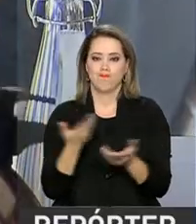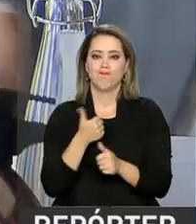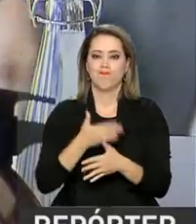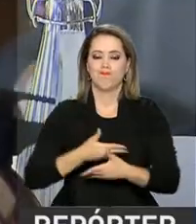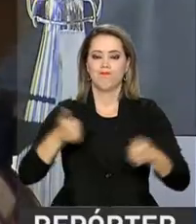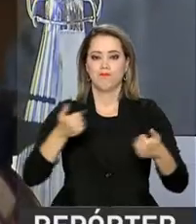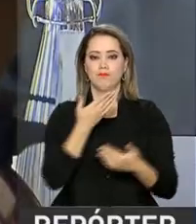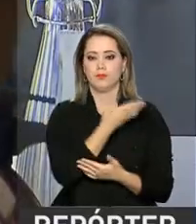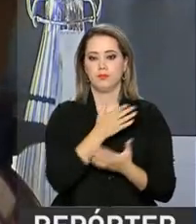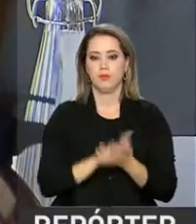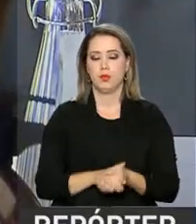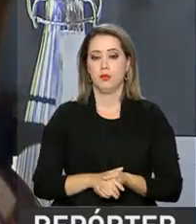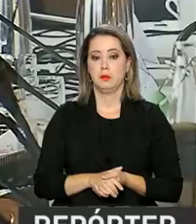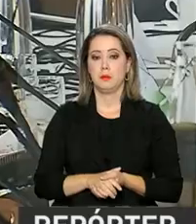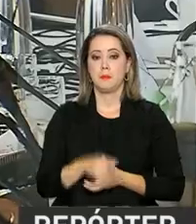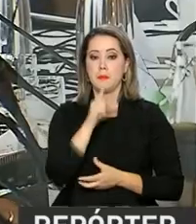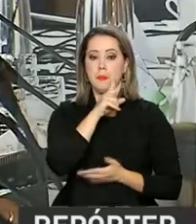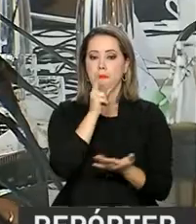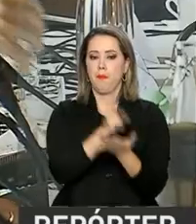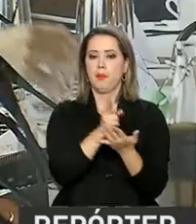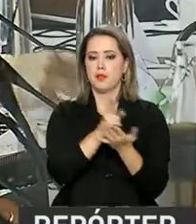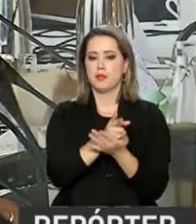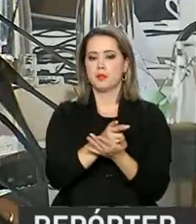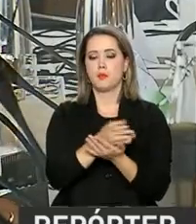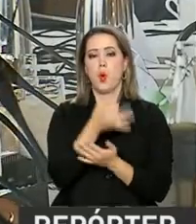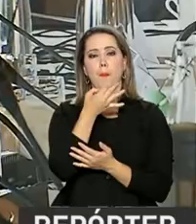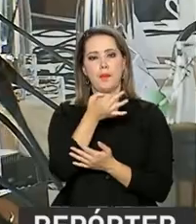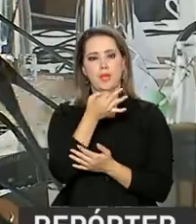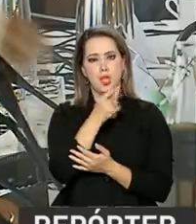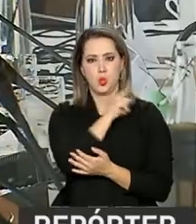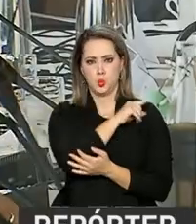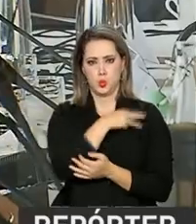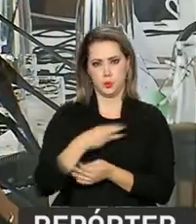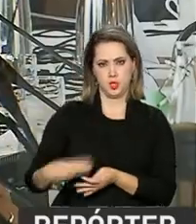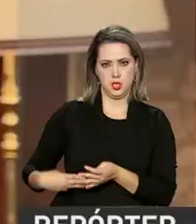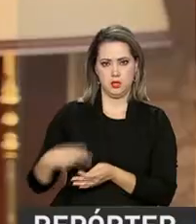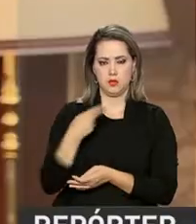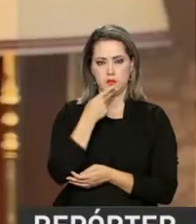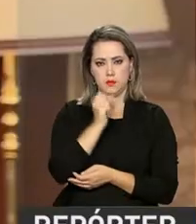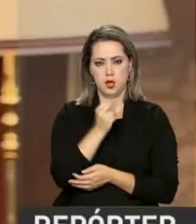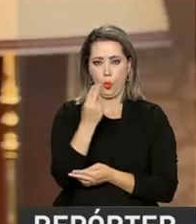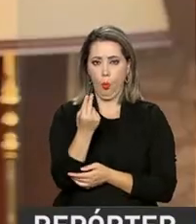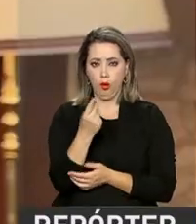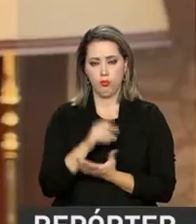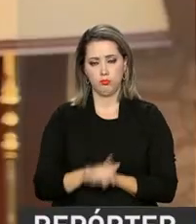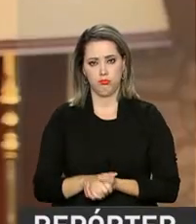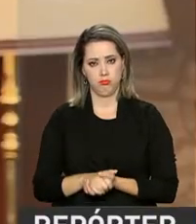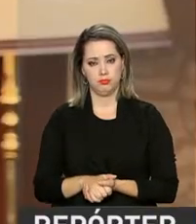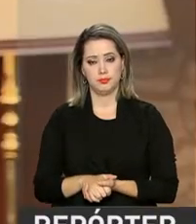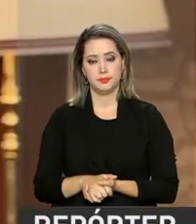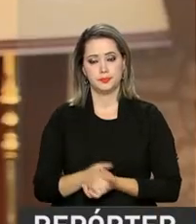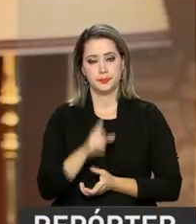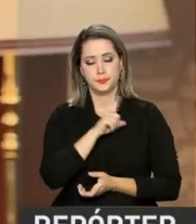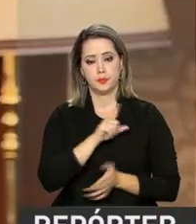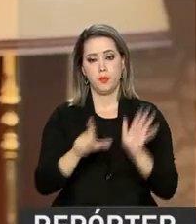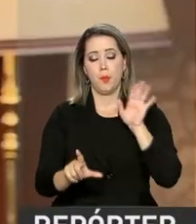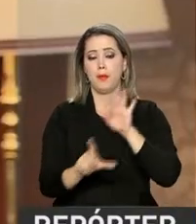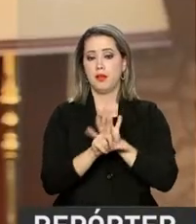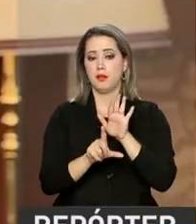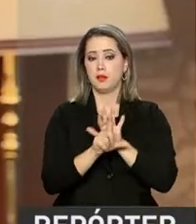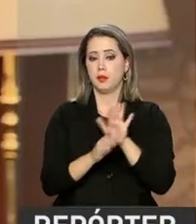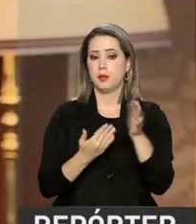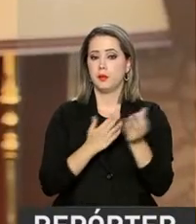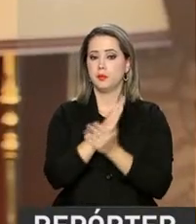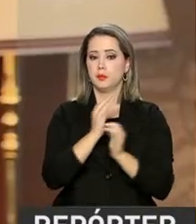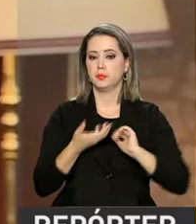também é a opinião do ministro da Indústria, Comércio Exterior e Serviços. Uma lei aprovada no Congresso, sancionada pelo presidente